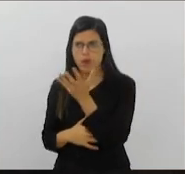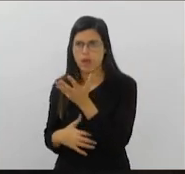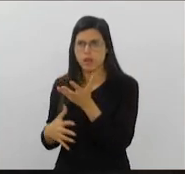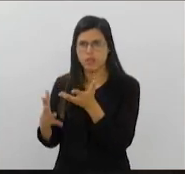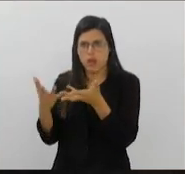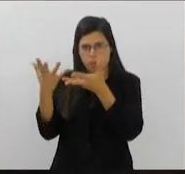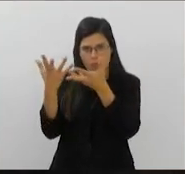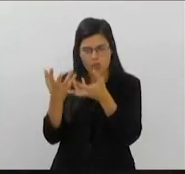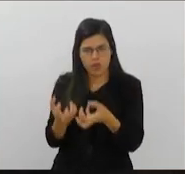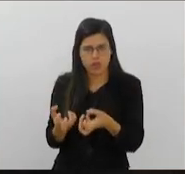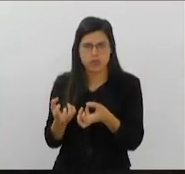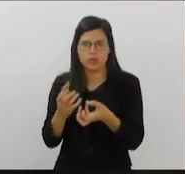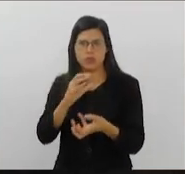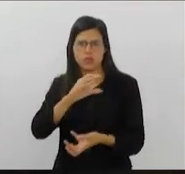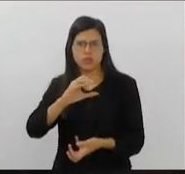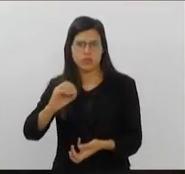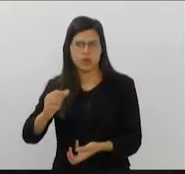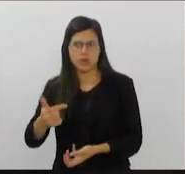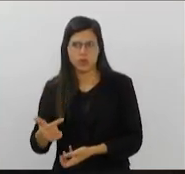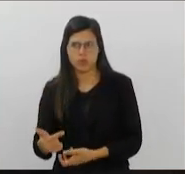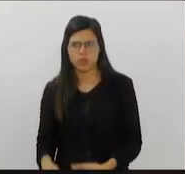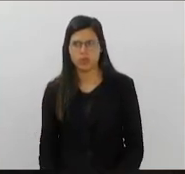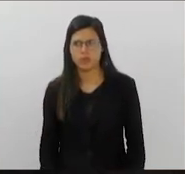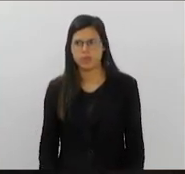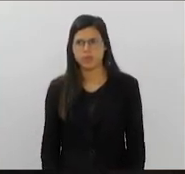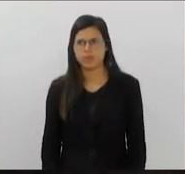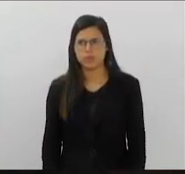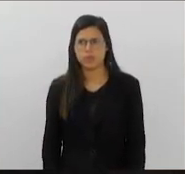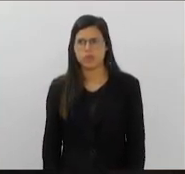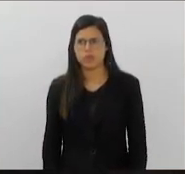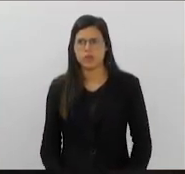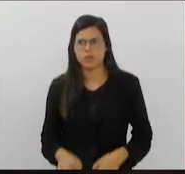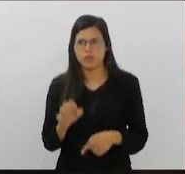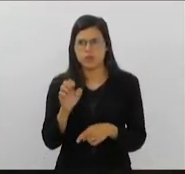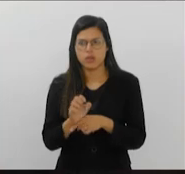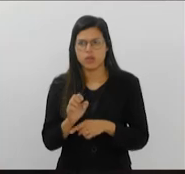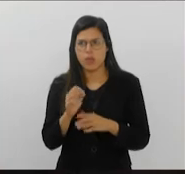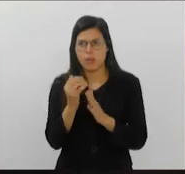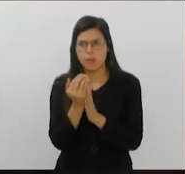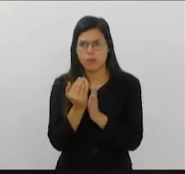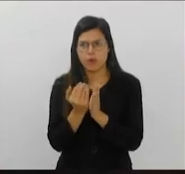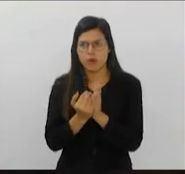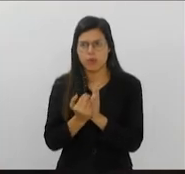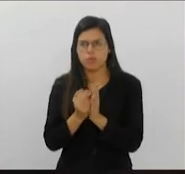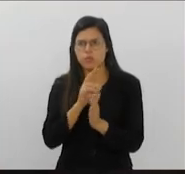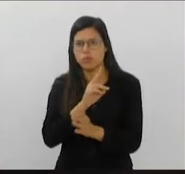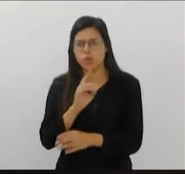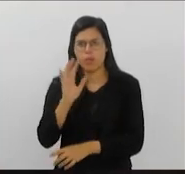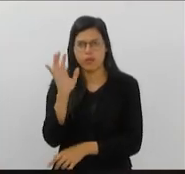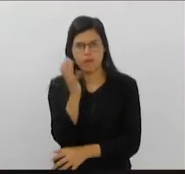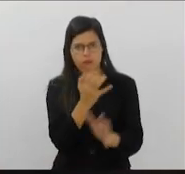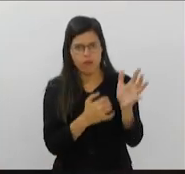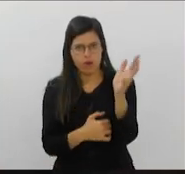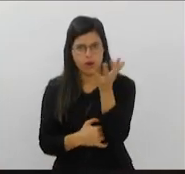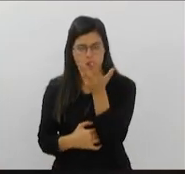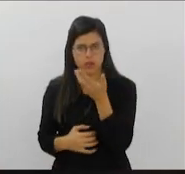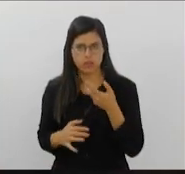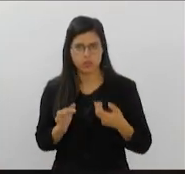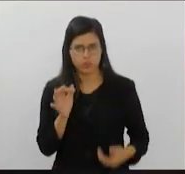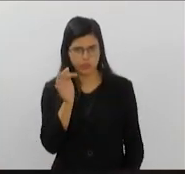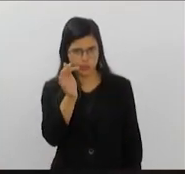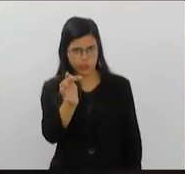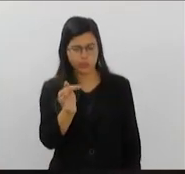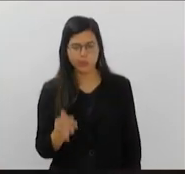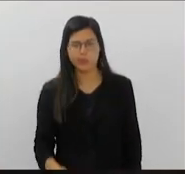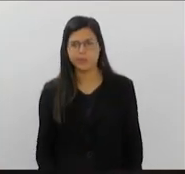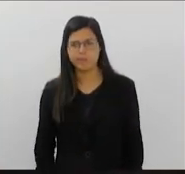Ela sequestra o carbono, estoca o carbono. Então, nosso estado tem um programa chamado Florestas do Amanhã. Esse programa ele,